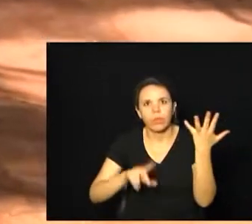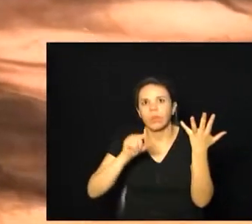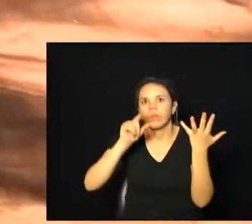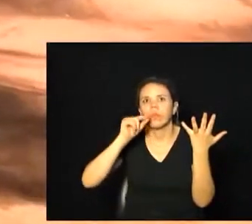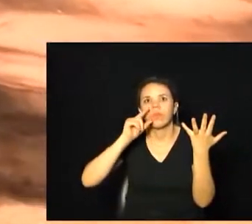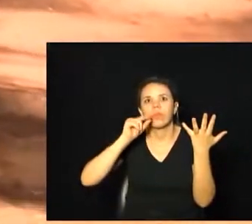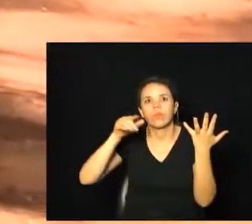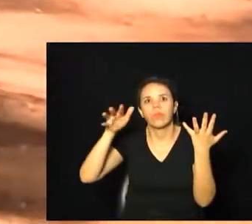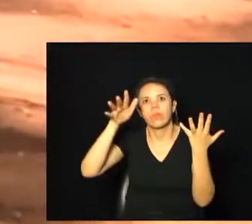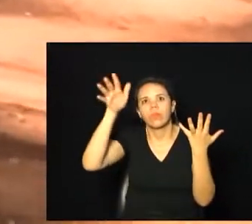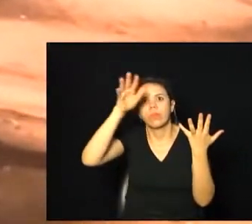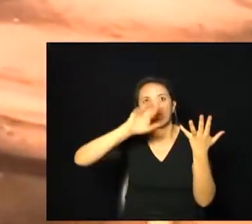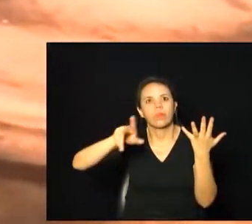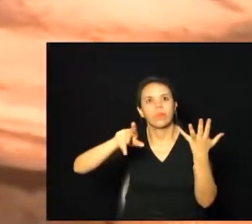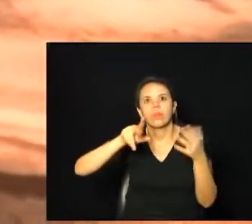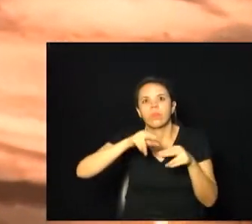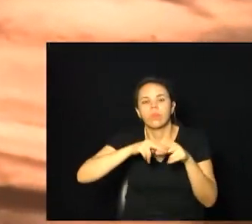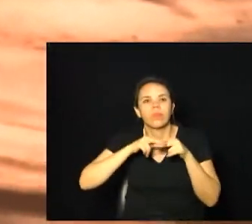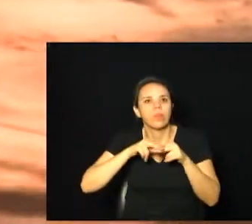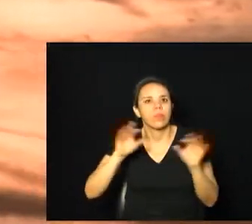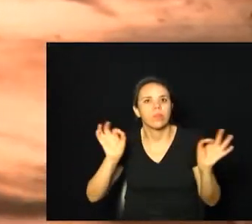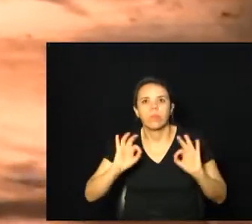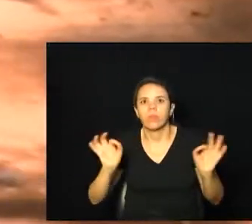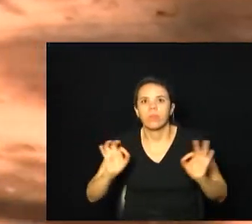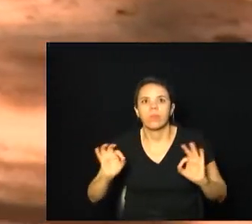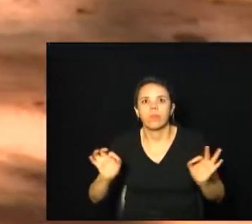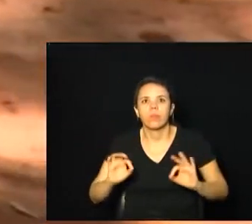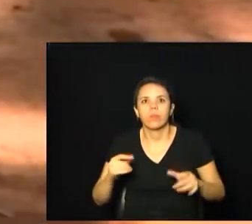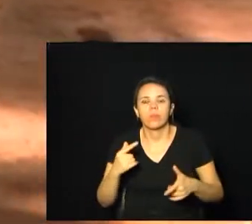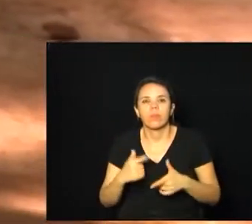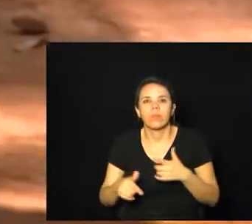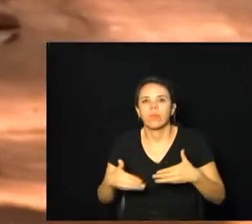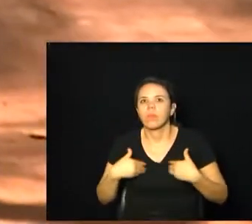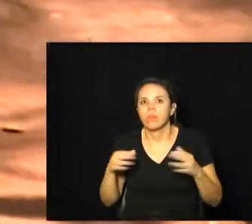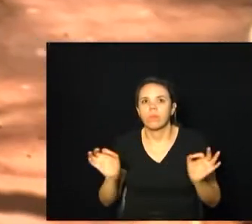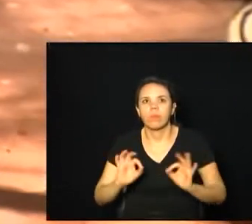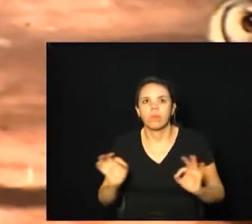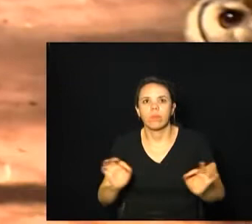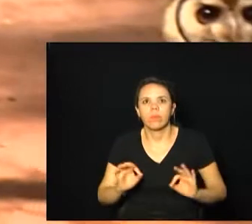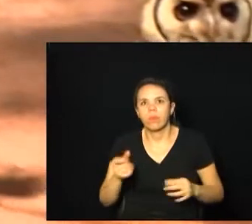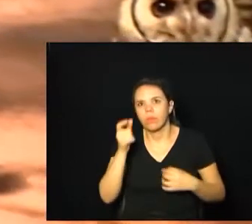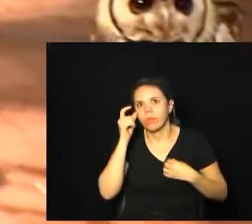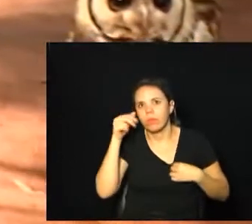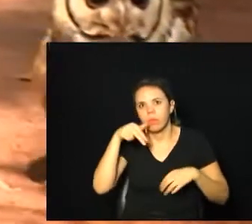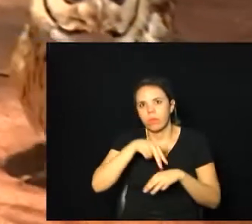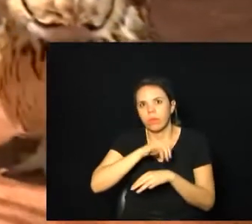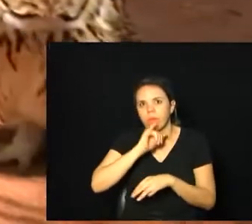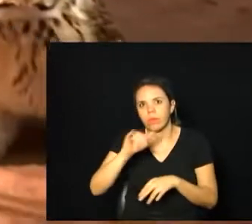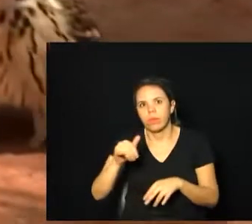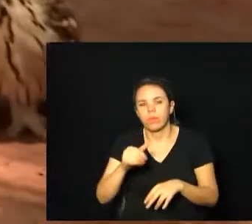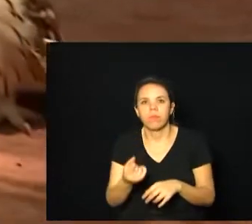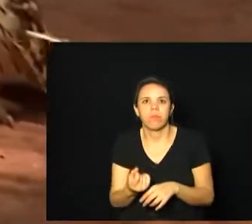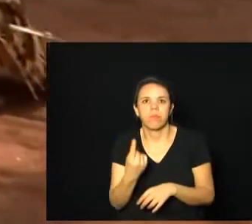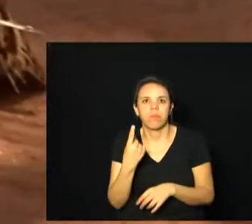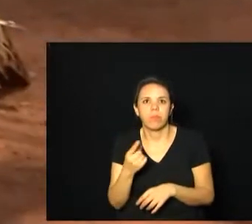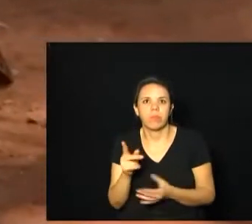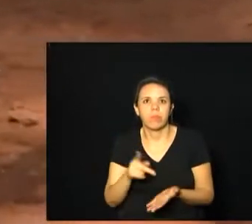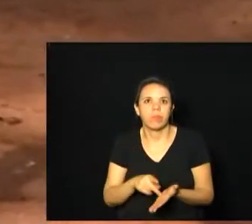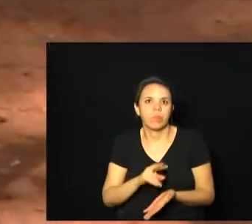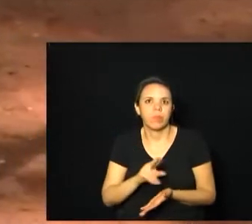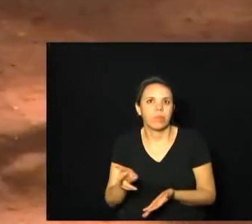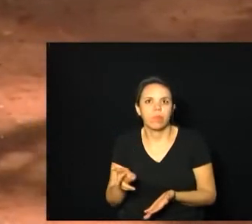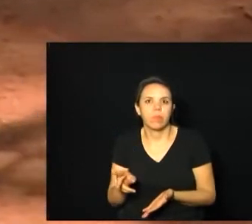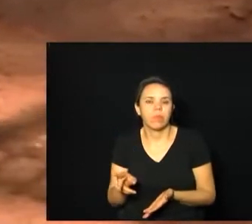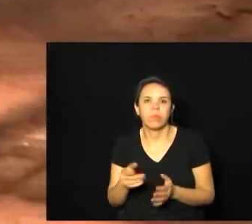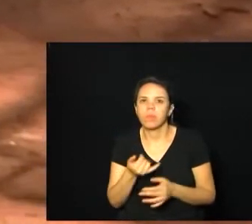E isso não é motivo algum de alegria, da gente vir aqui falar de uma coisa inusitada. Isso, na verdade, não é inusitado.